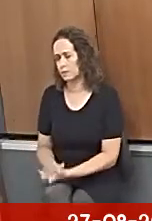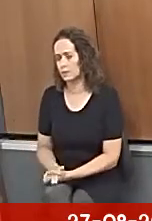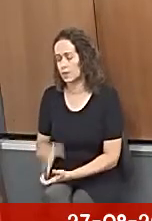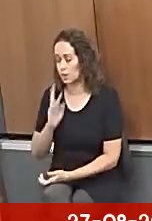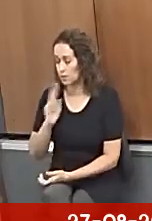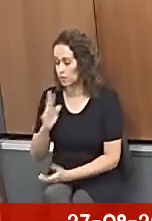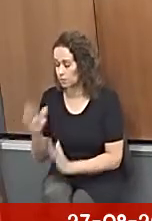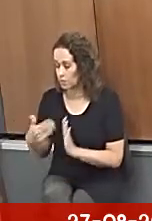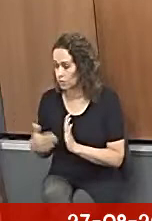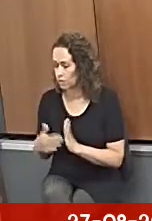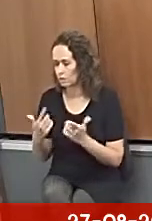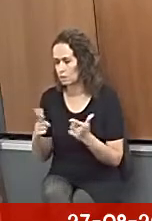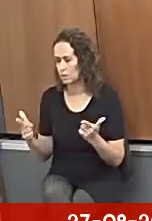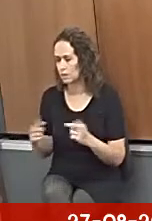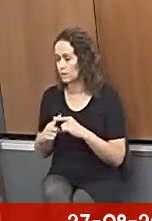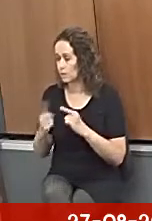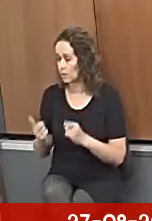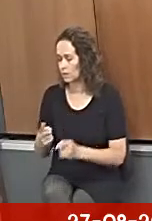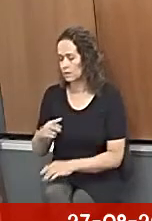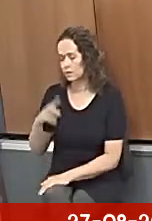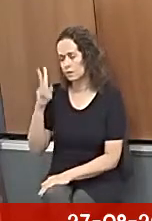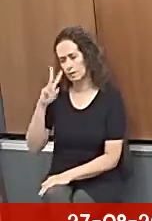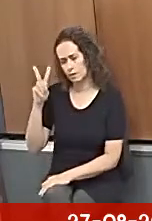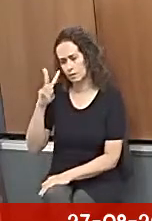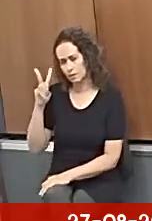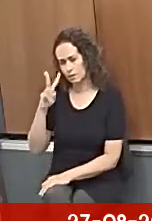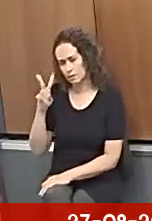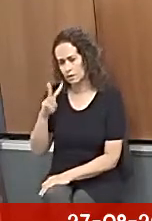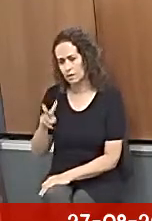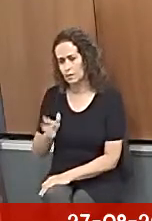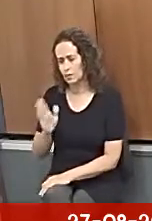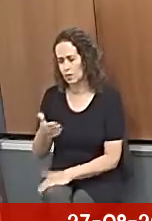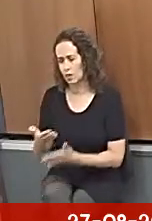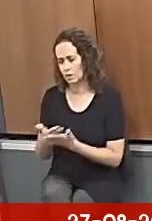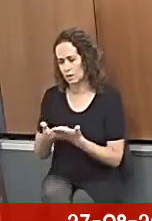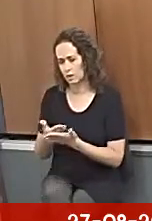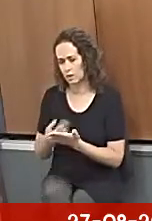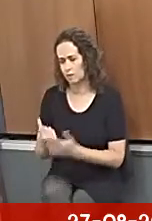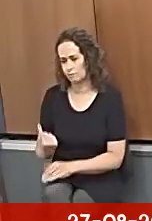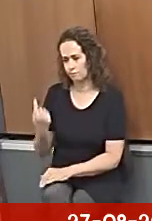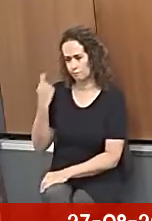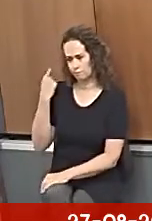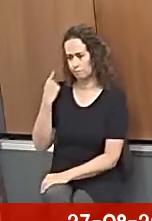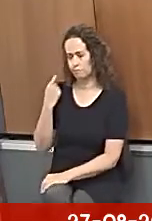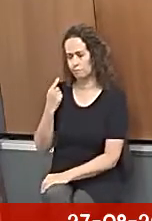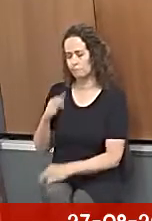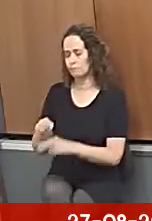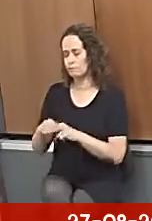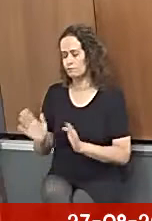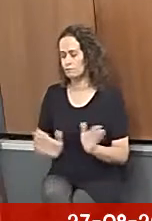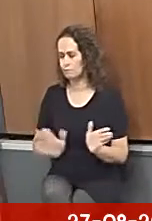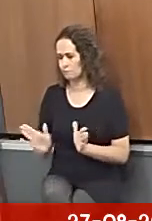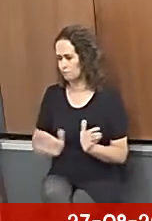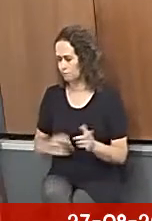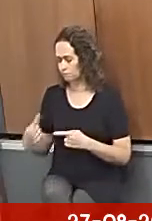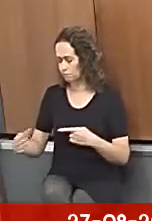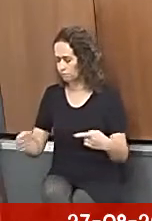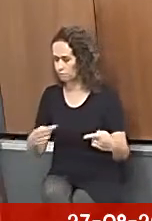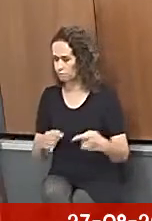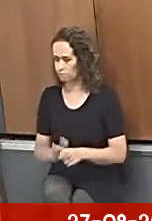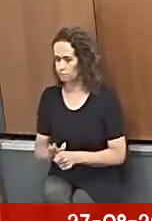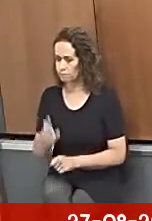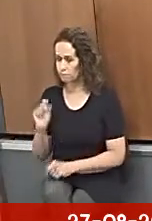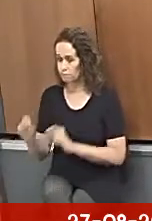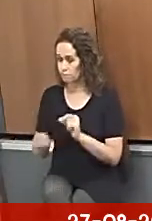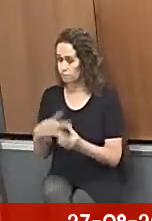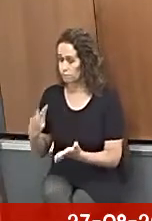nesse momento para tudo mas eu me lembro que esse tema da dona sueli foi tratado lá atrás quando essa questão da acessibilidade foi discutida que acontece